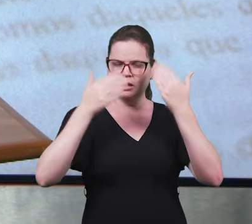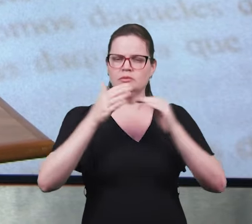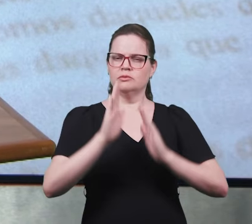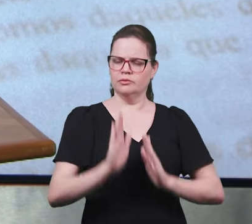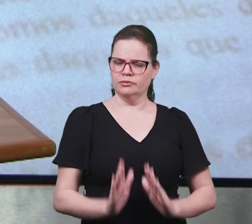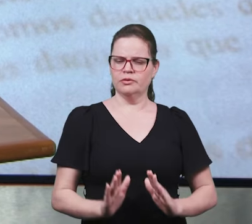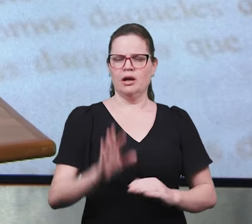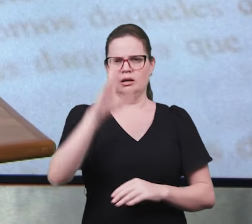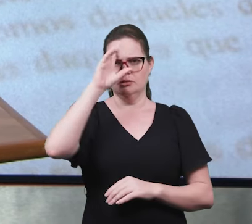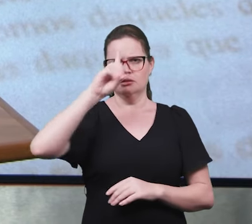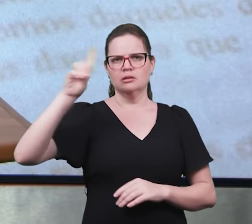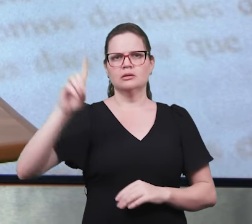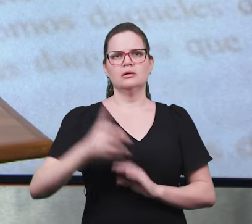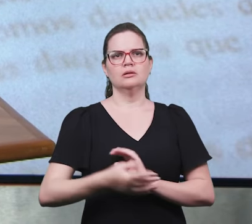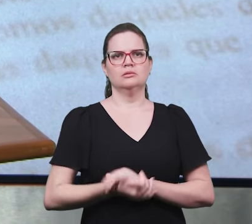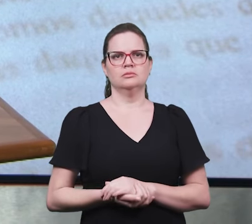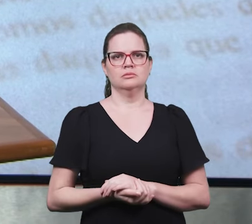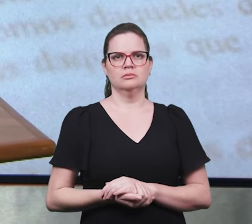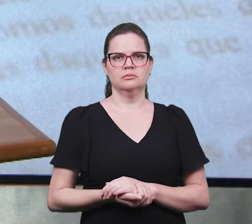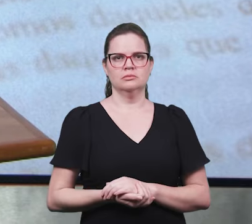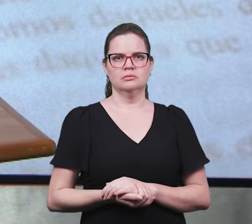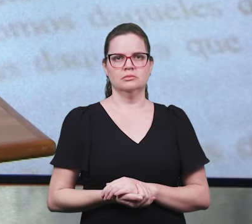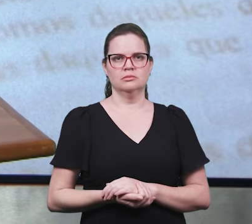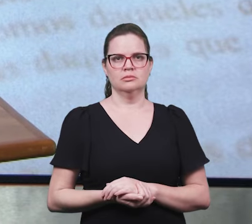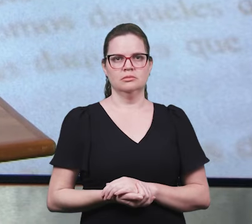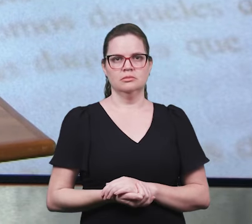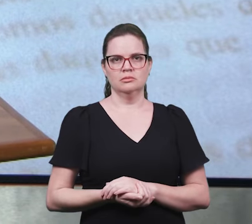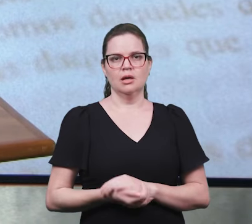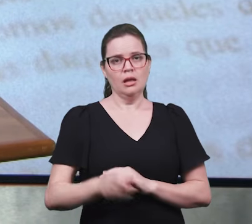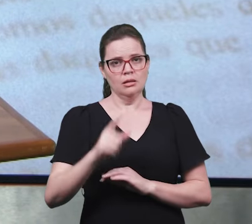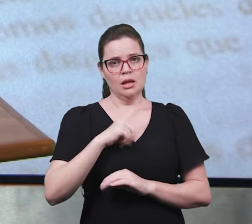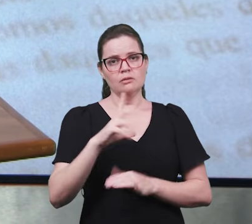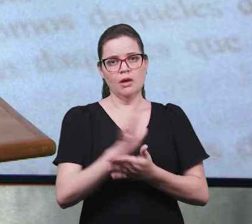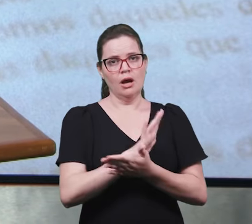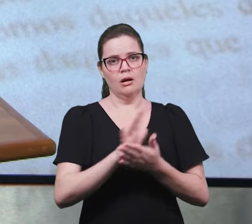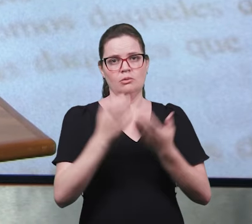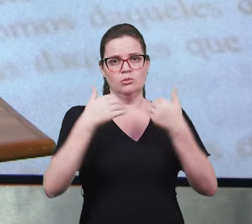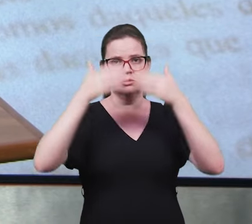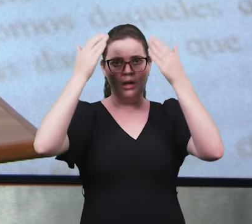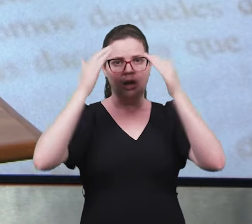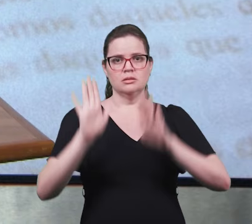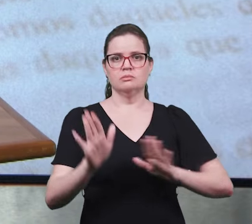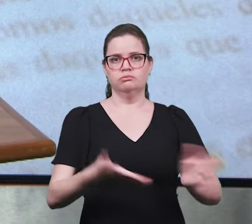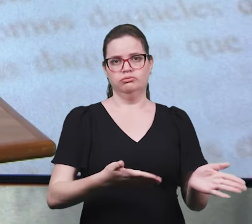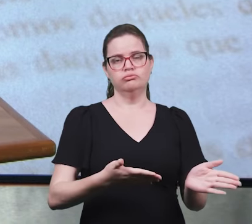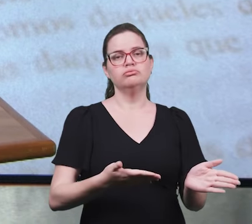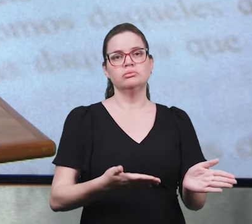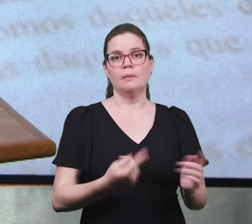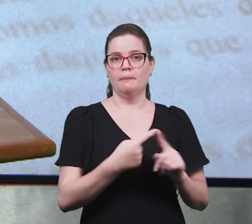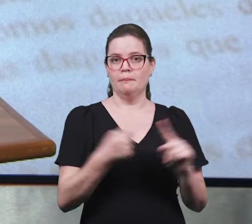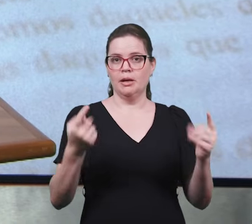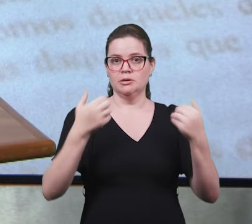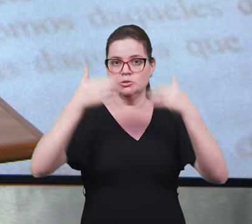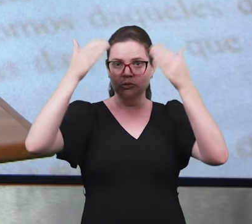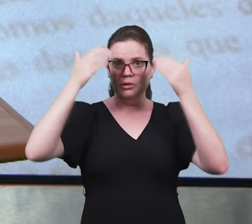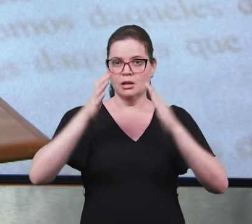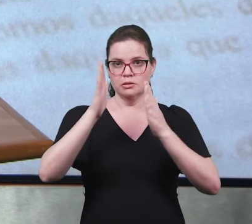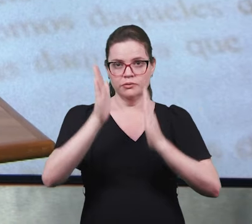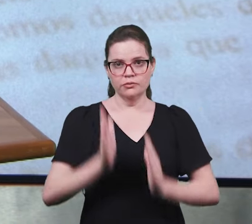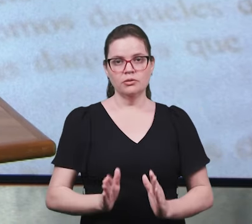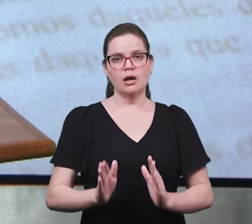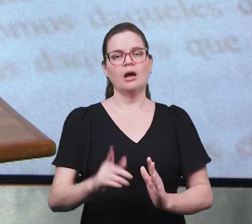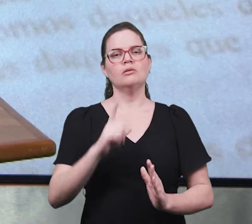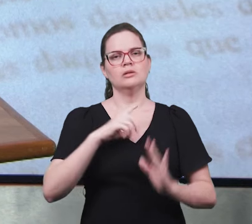e fiéis a Deus, ainda que tenha havido reis infiéis. Os reis fiéis agiram